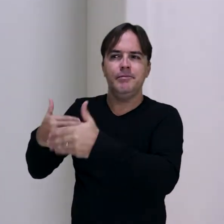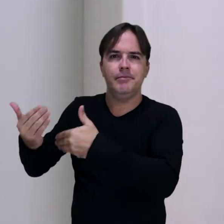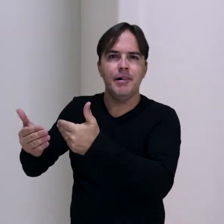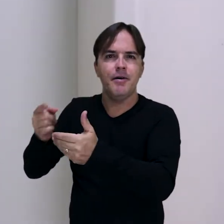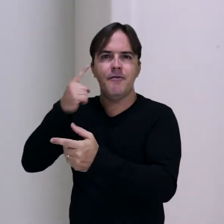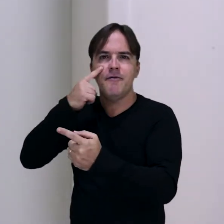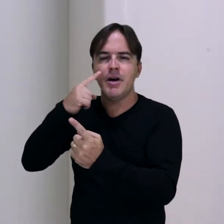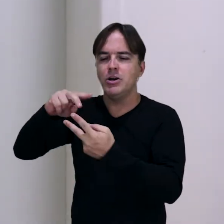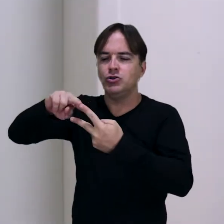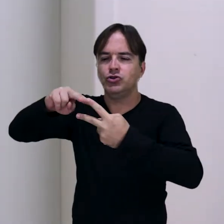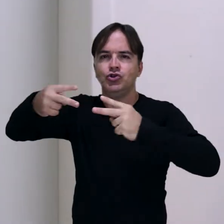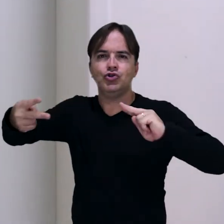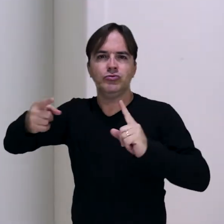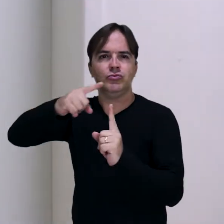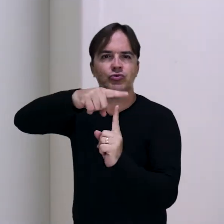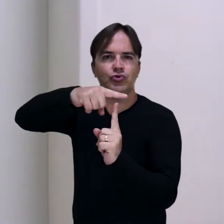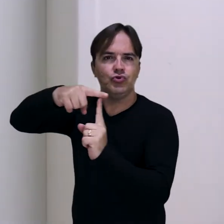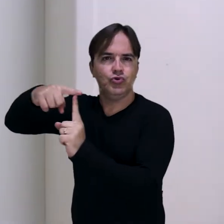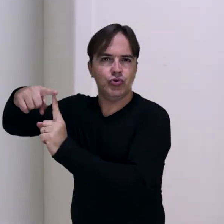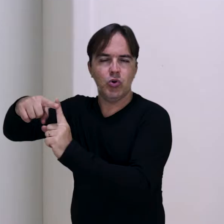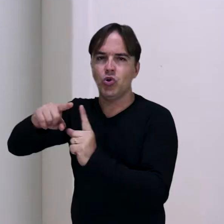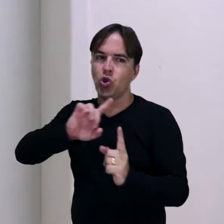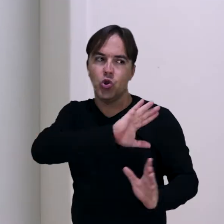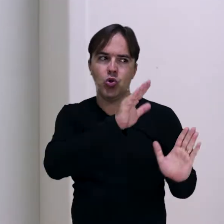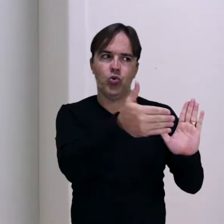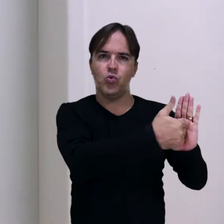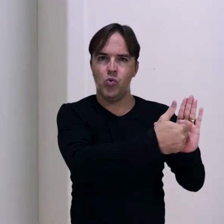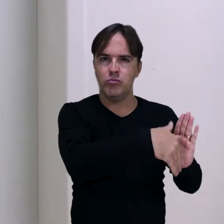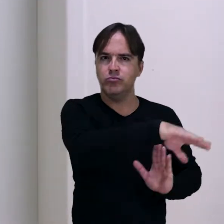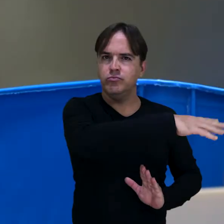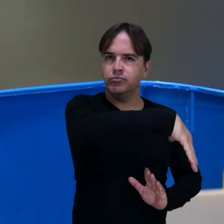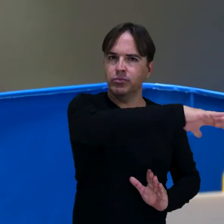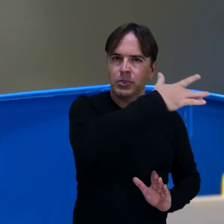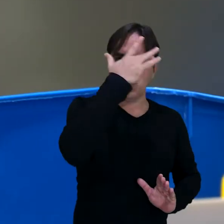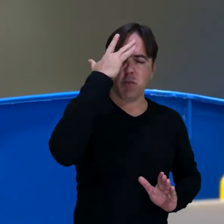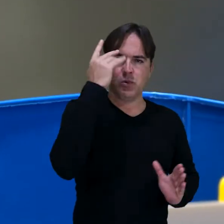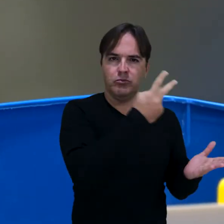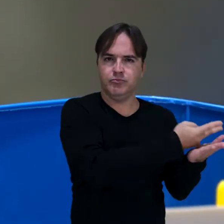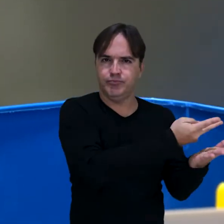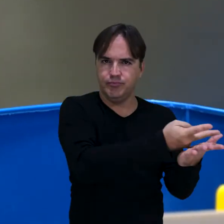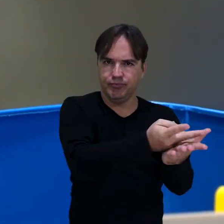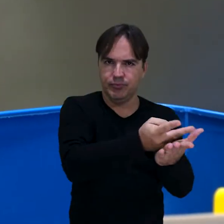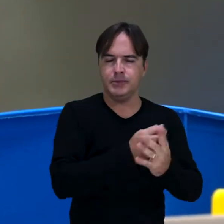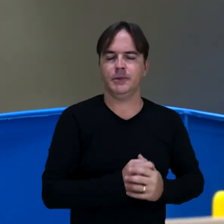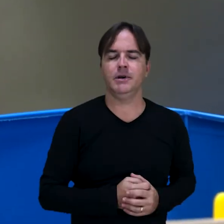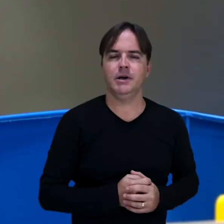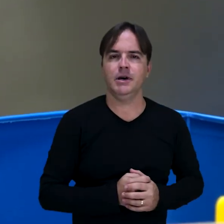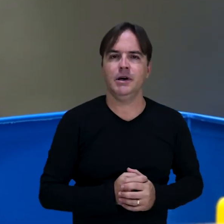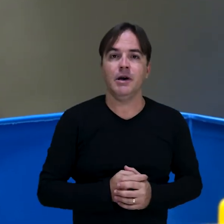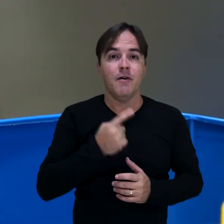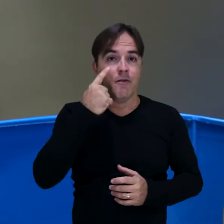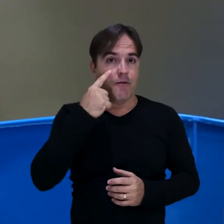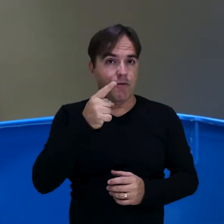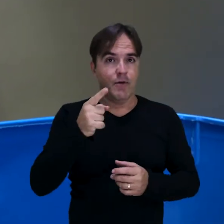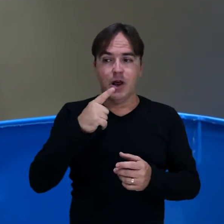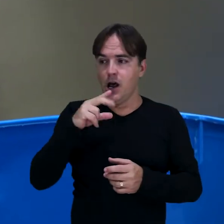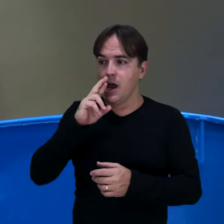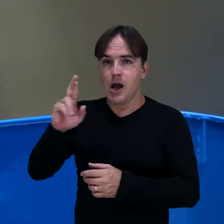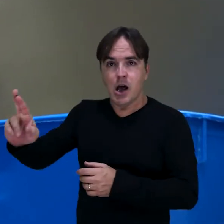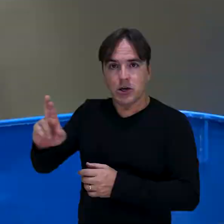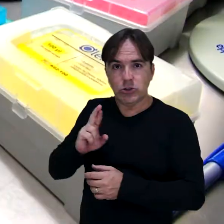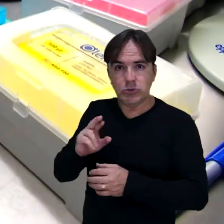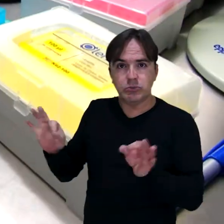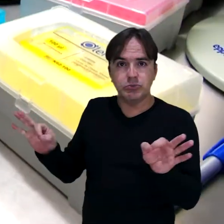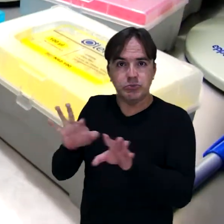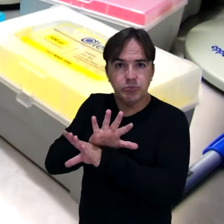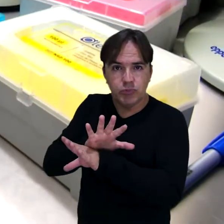a genotipagem dessas amostras de todos os pacientes para que a gente tivesse o resultado dos genótipos e